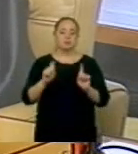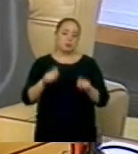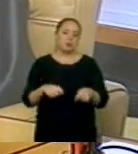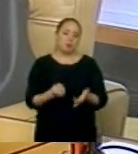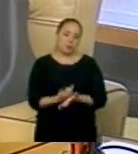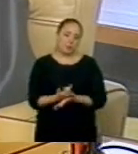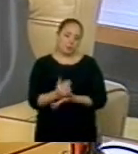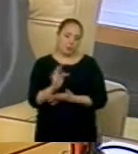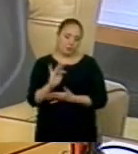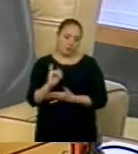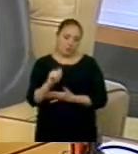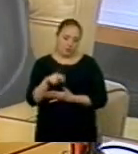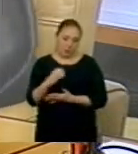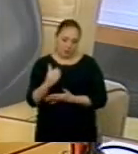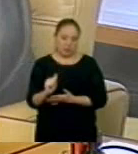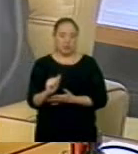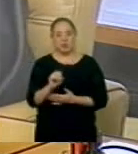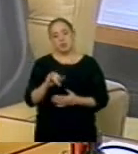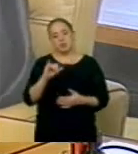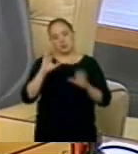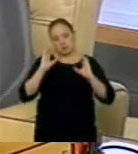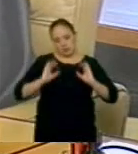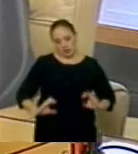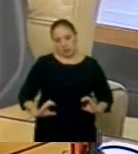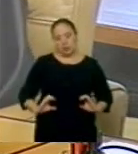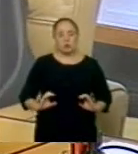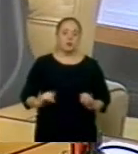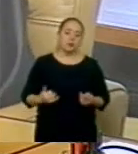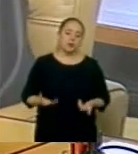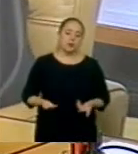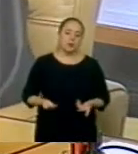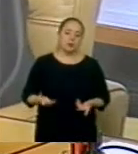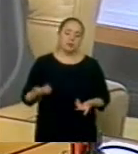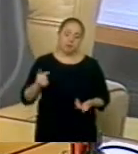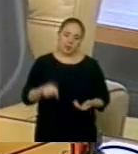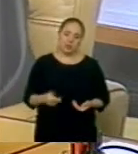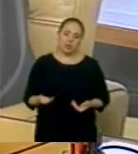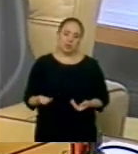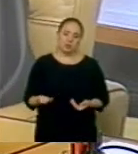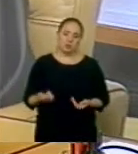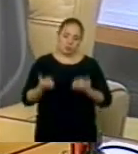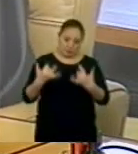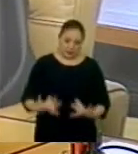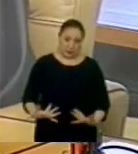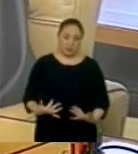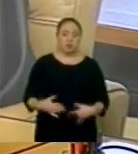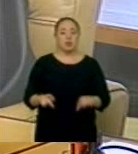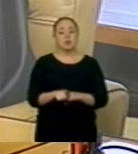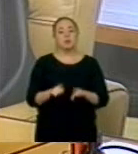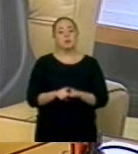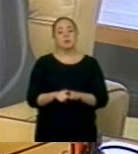sendo, obviamente, o cidadão aqui em causa, e ainda da presença